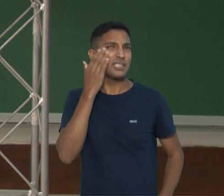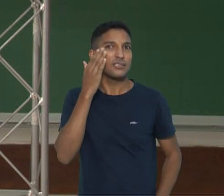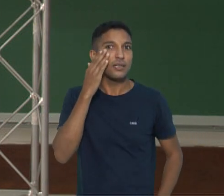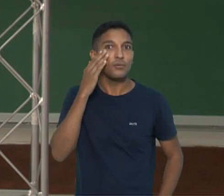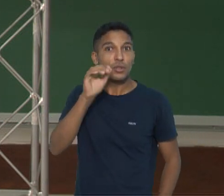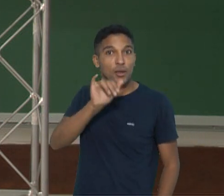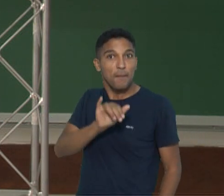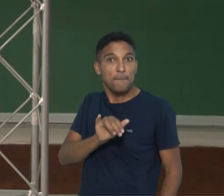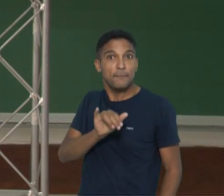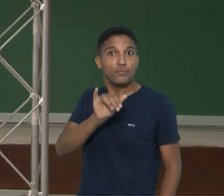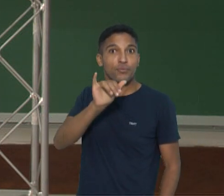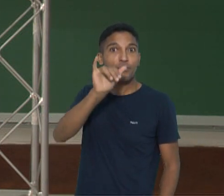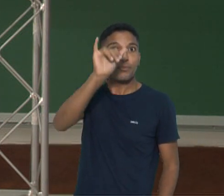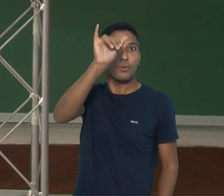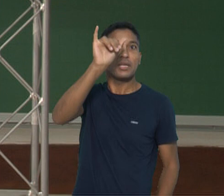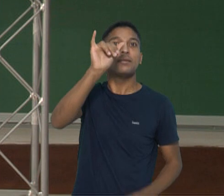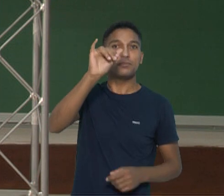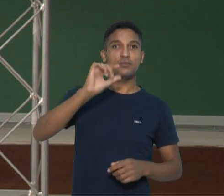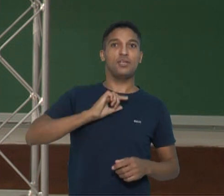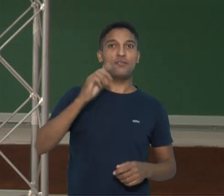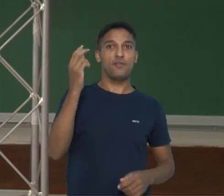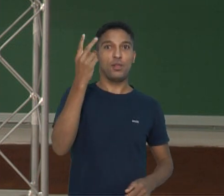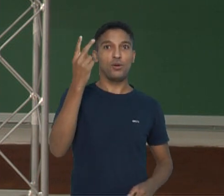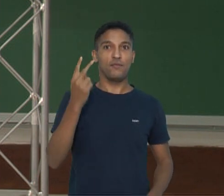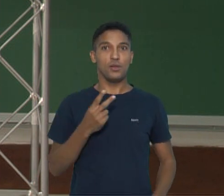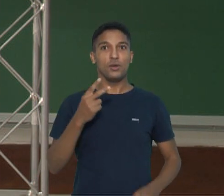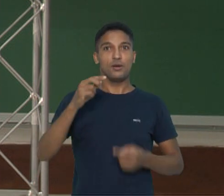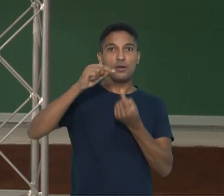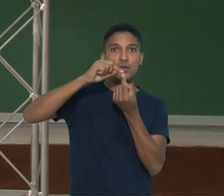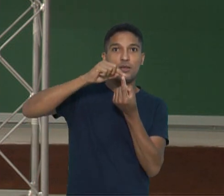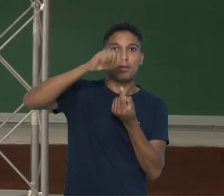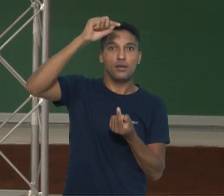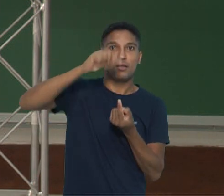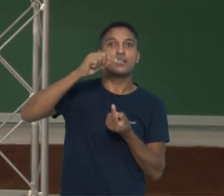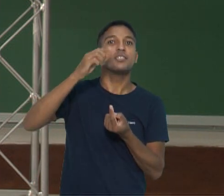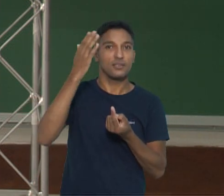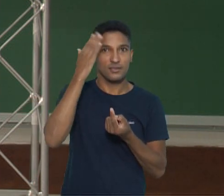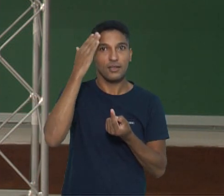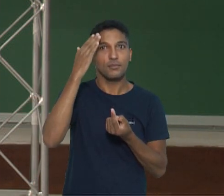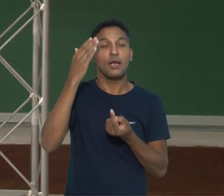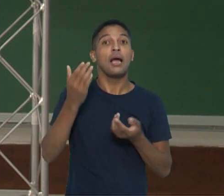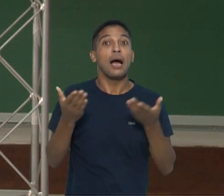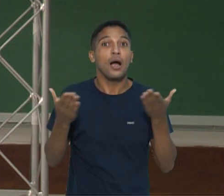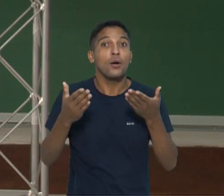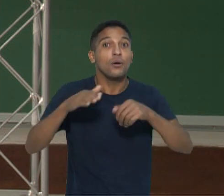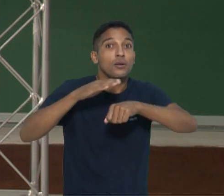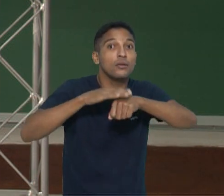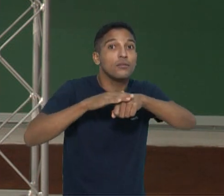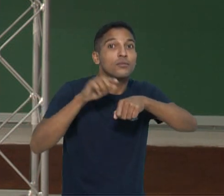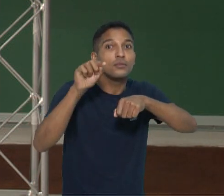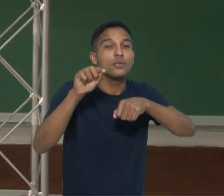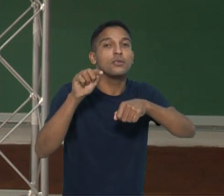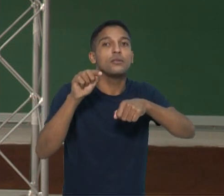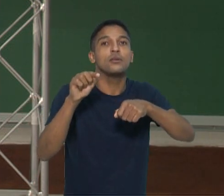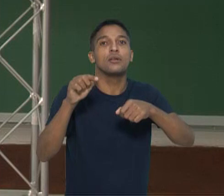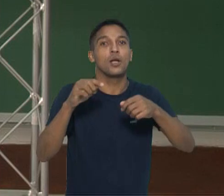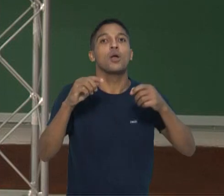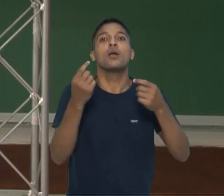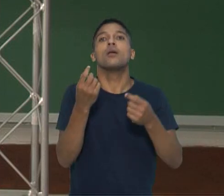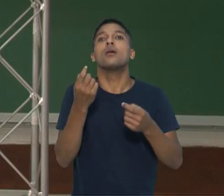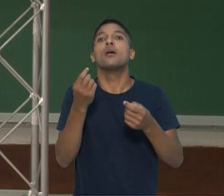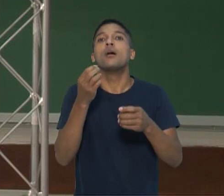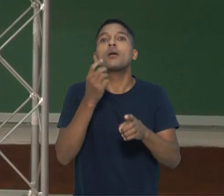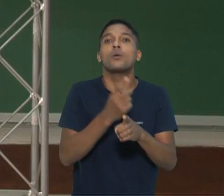y. Agora, eu quero que você escreva para mim aí no seu caderno qual é a equação que você vai usar e qual